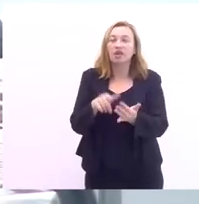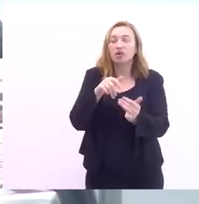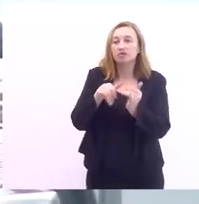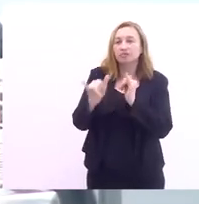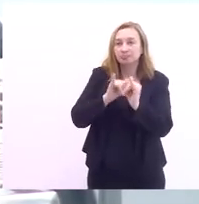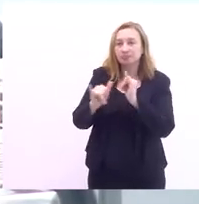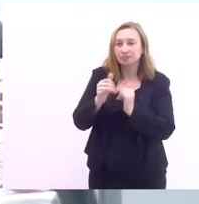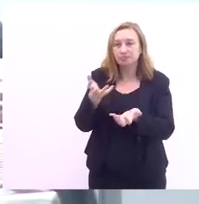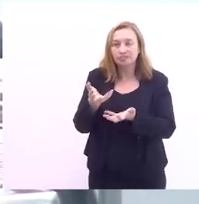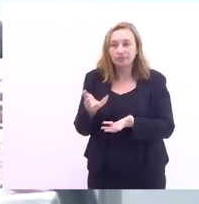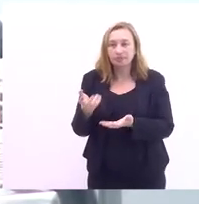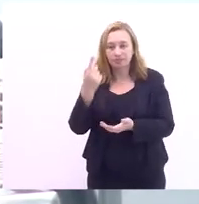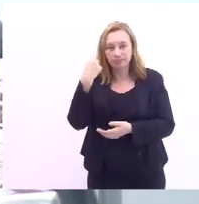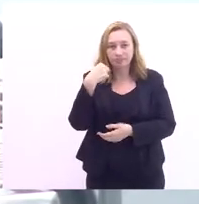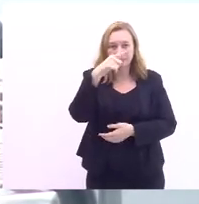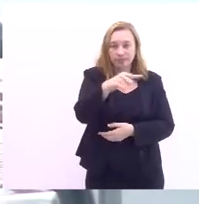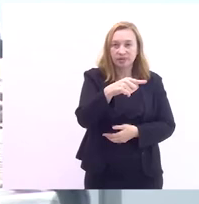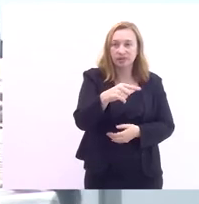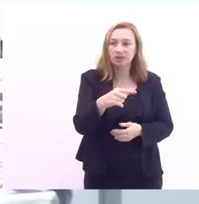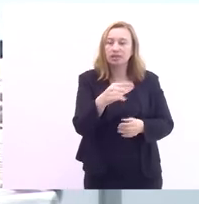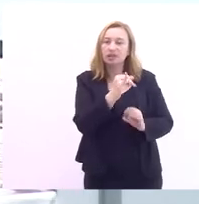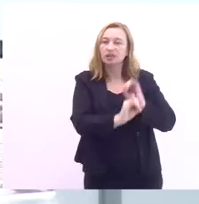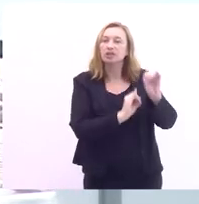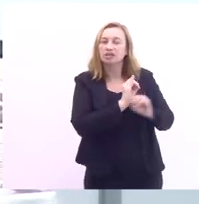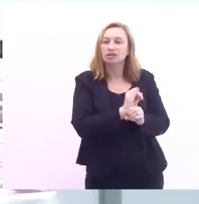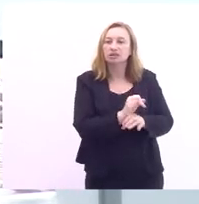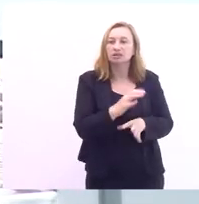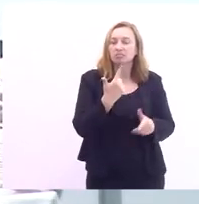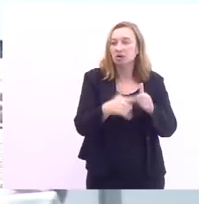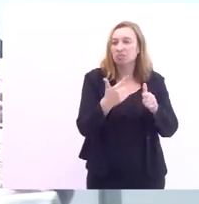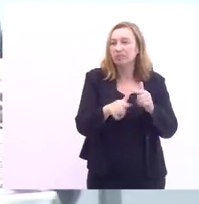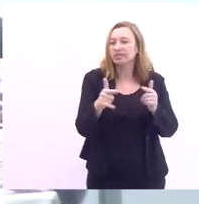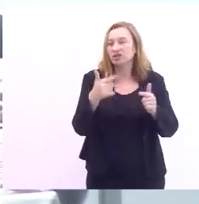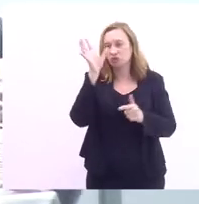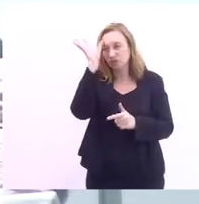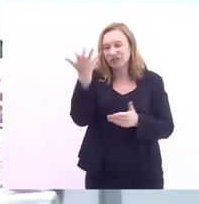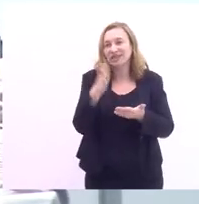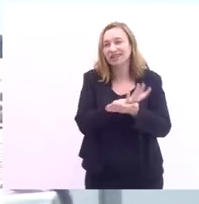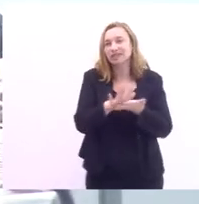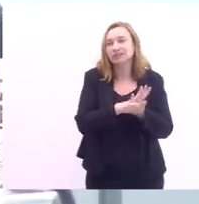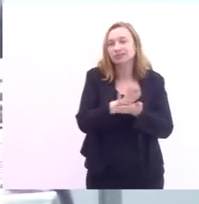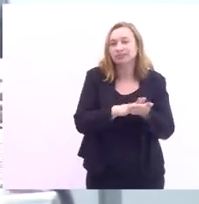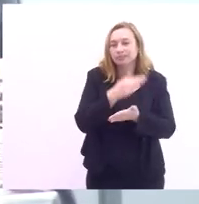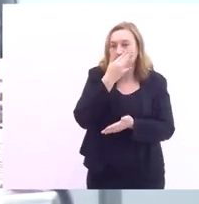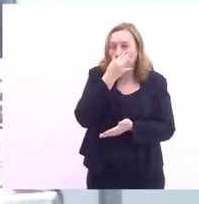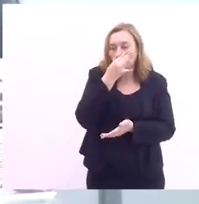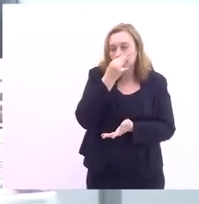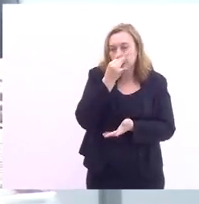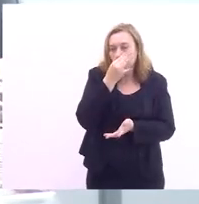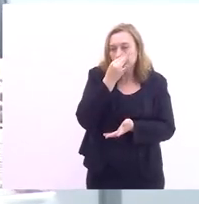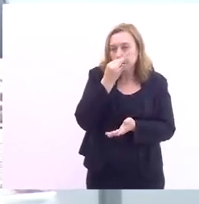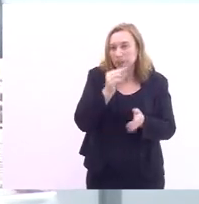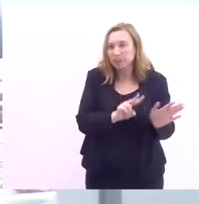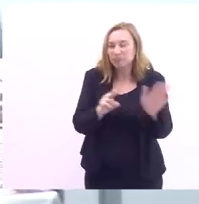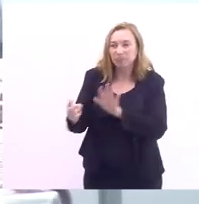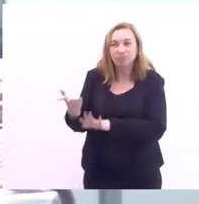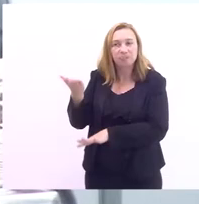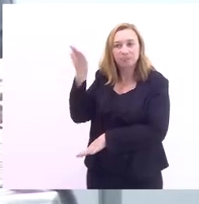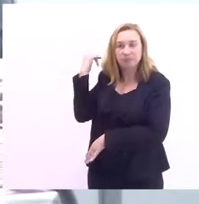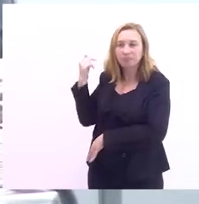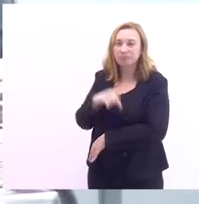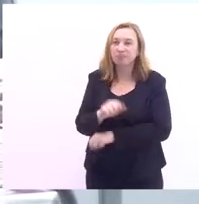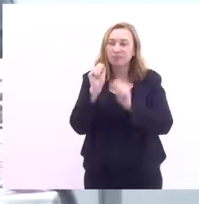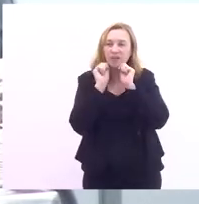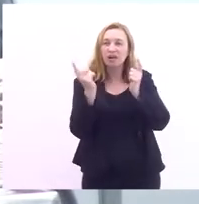e manda só para o atendimento virtual e não consegue resolver os problemas. A gente se deparou na semana retrasada aqui na